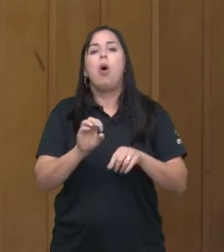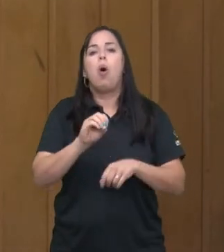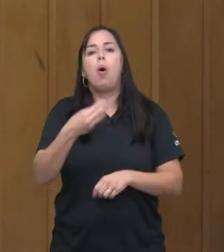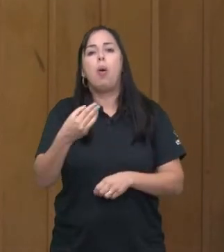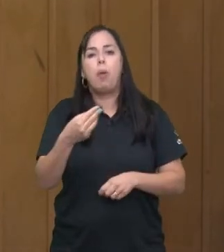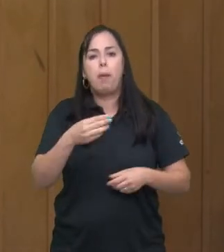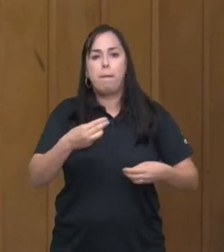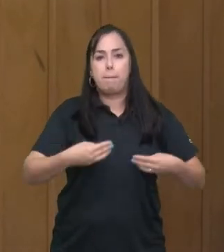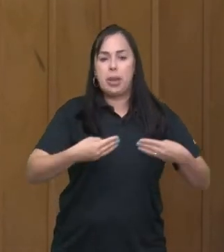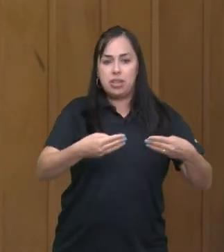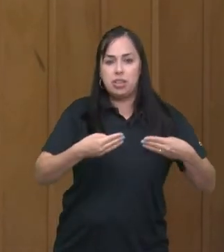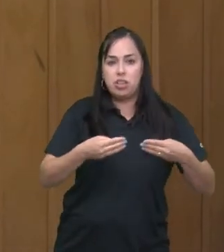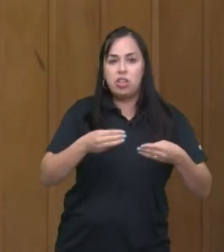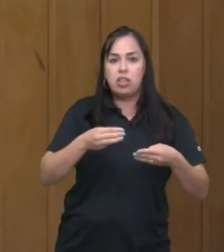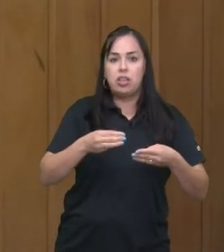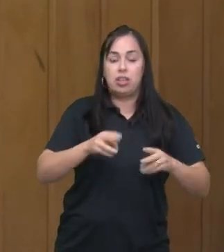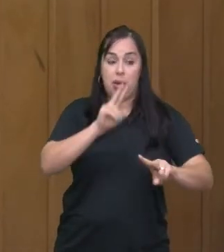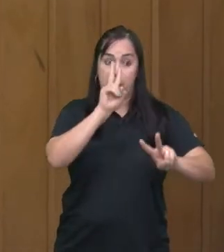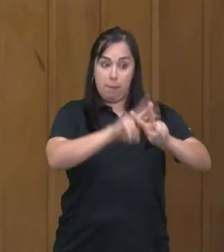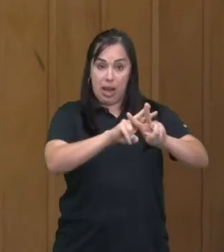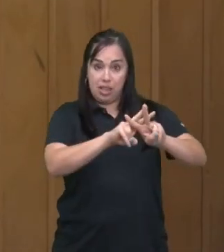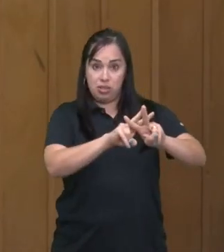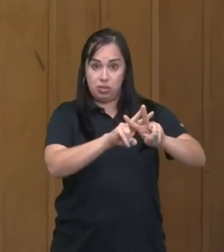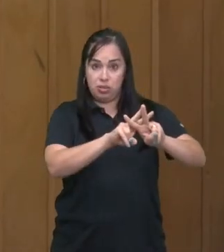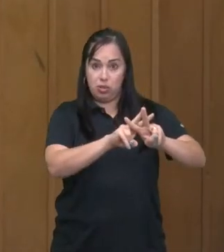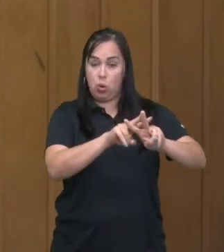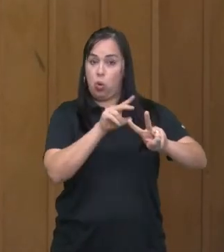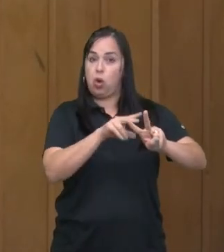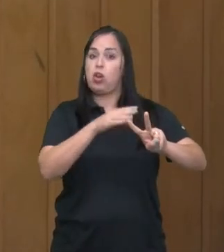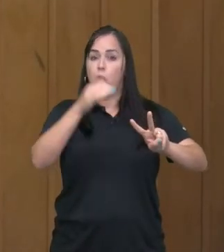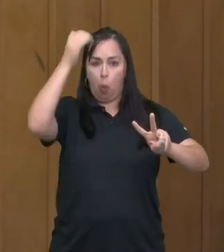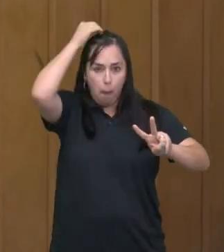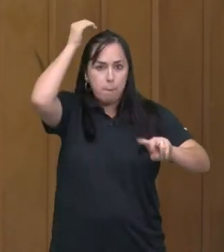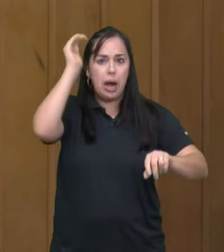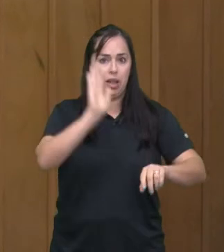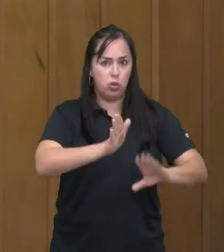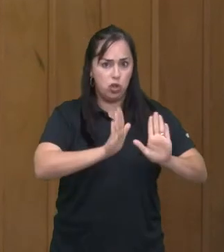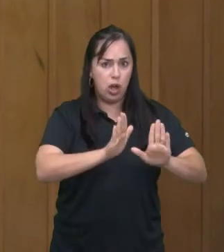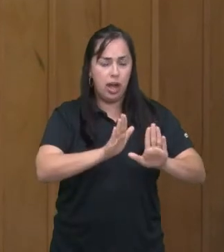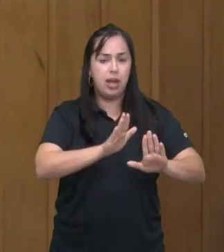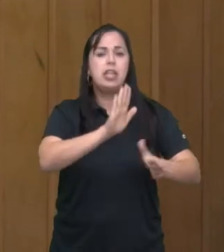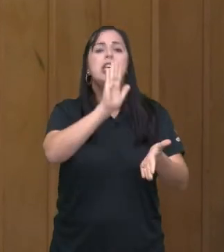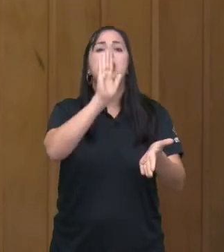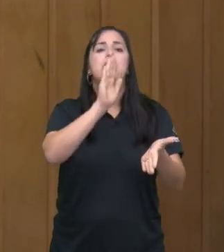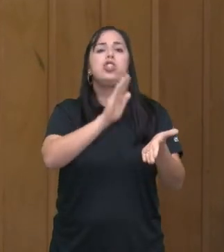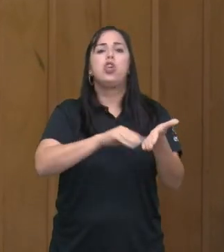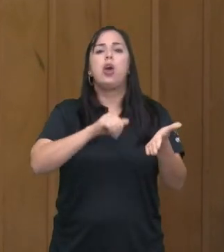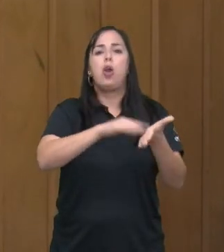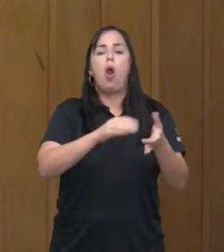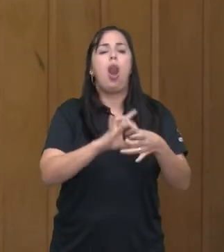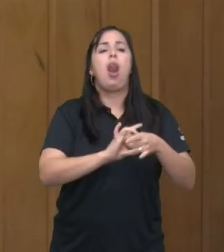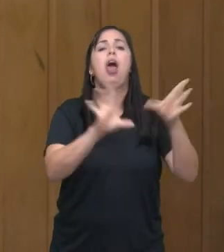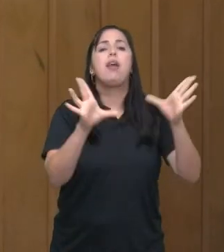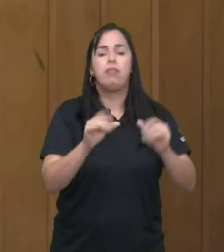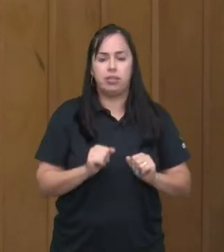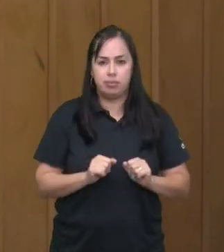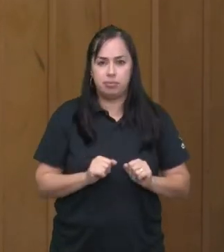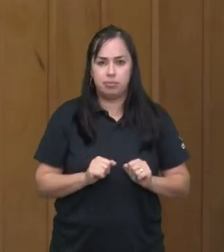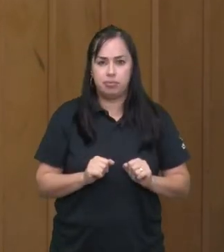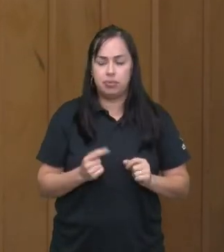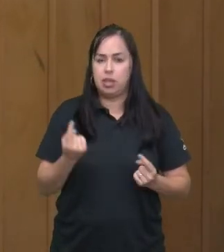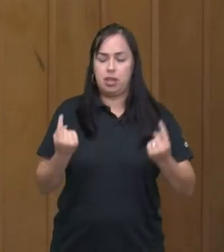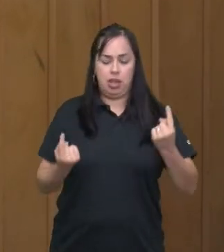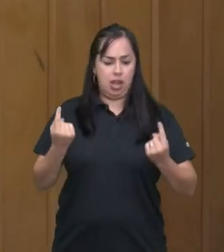tirou um presidiário da cadeia, que tirou um preso condenado, né, e, por uma canetada, ele tirou o condenado da